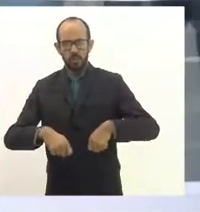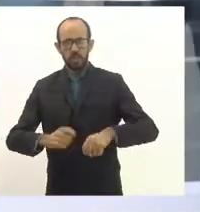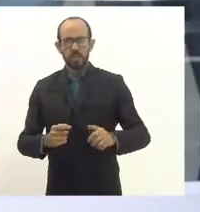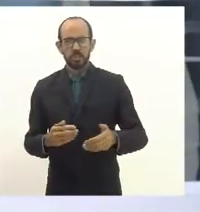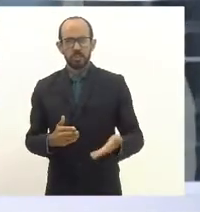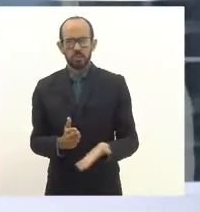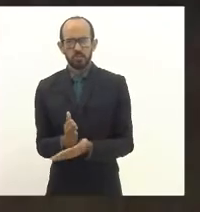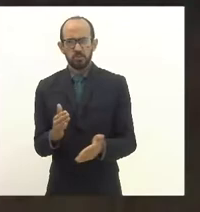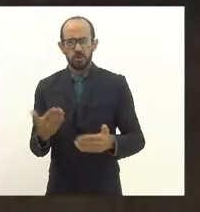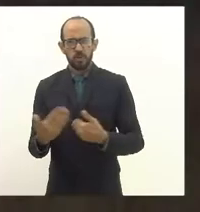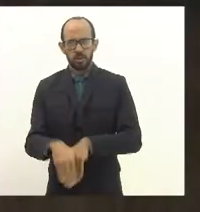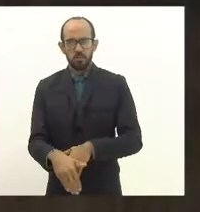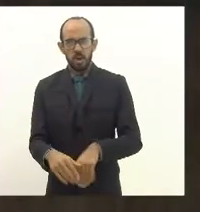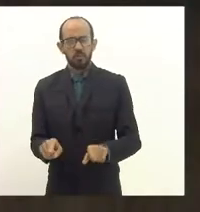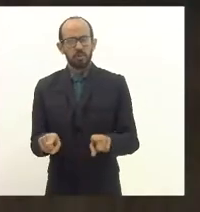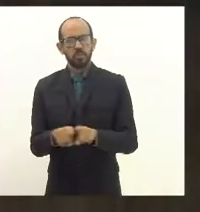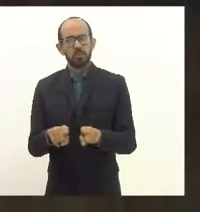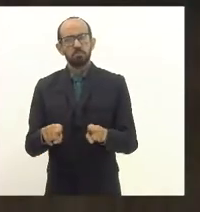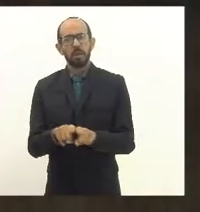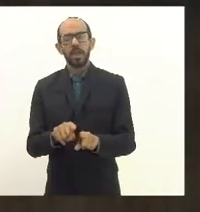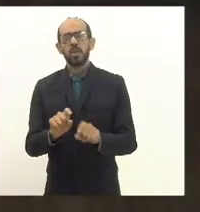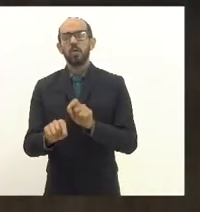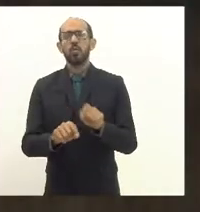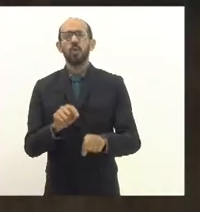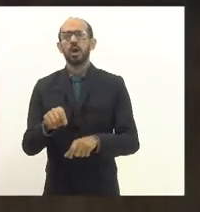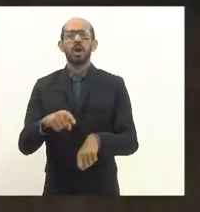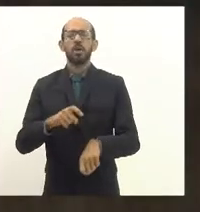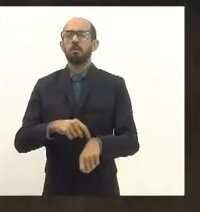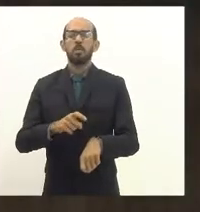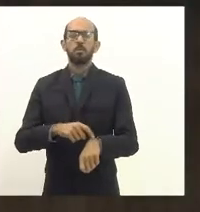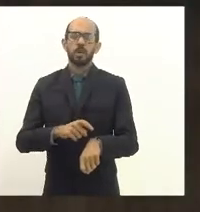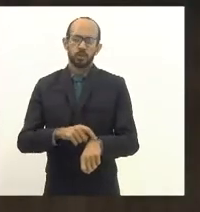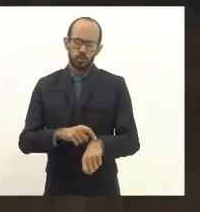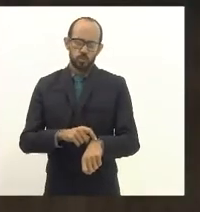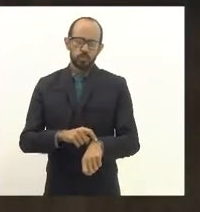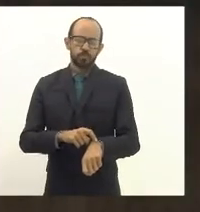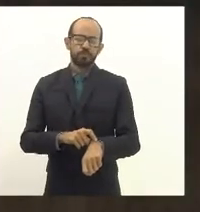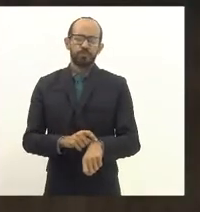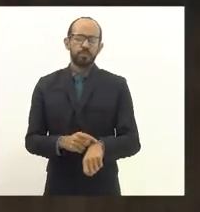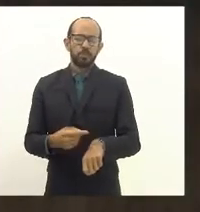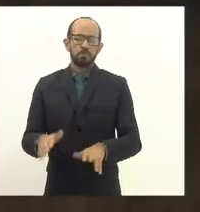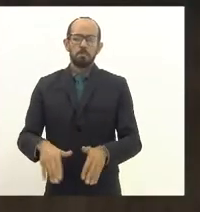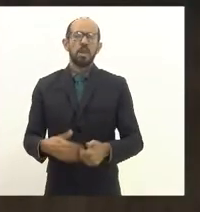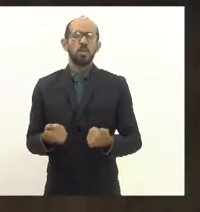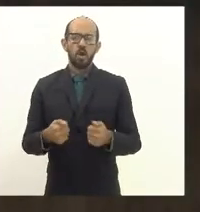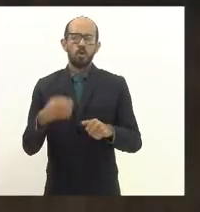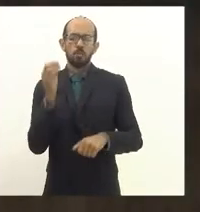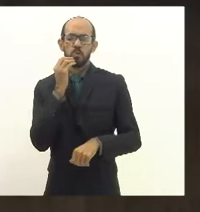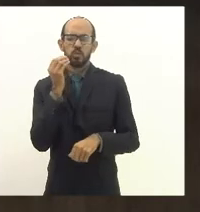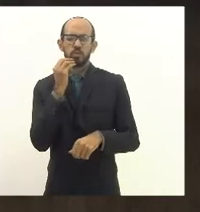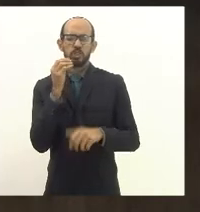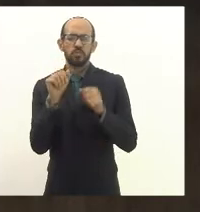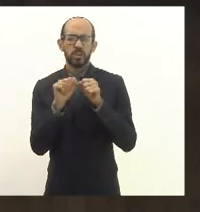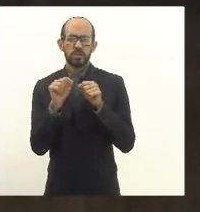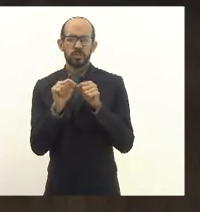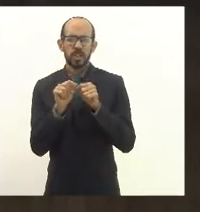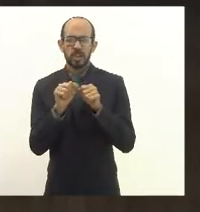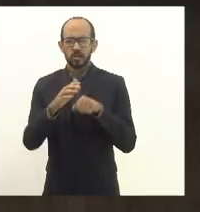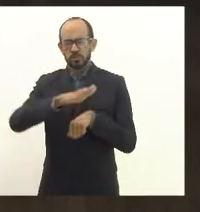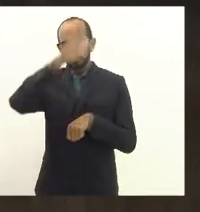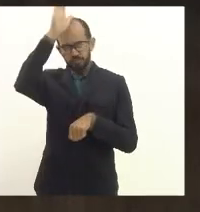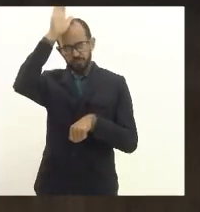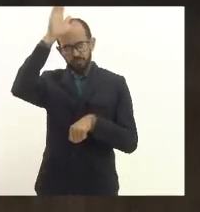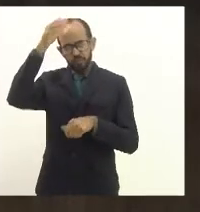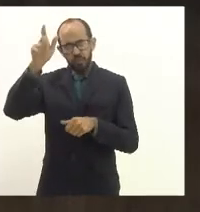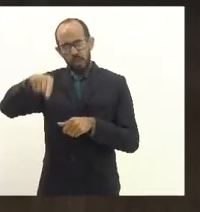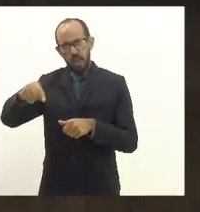e, mais do que isso, nesse momento, o que melhor poderia fazer o Corpo de Bombeiros é chamar